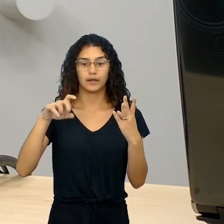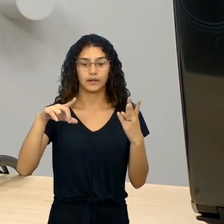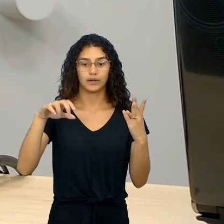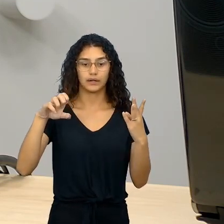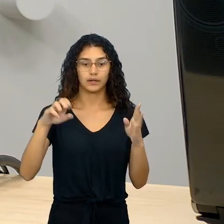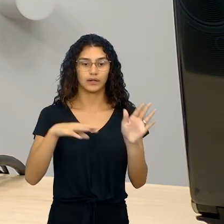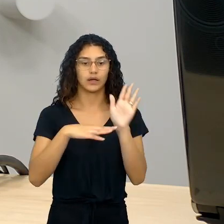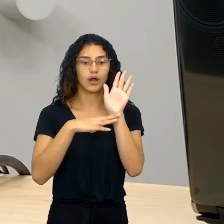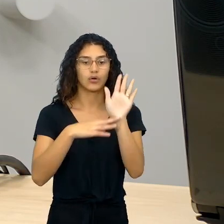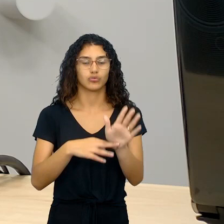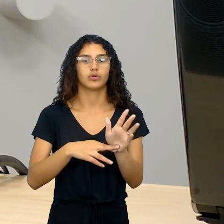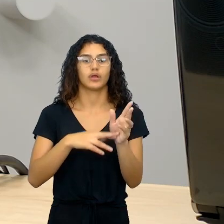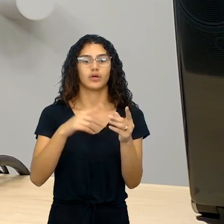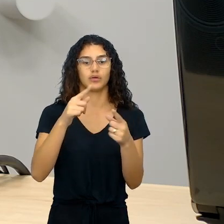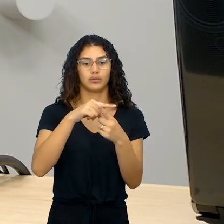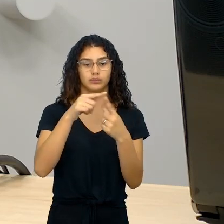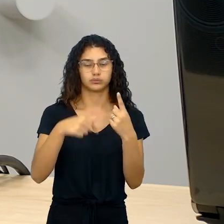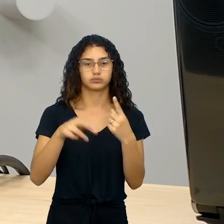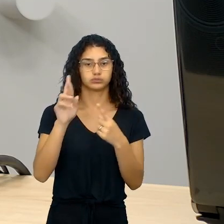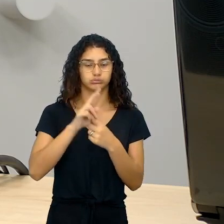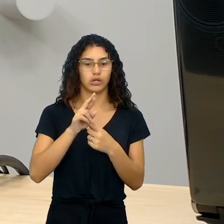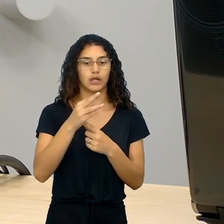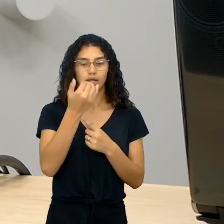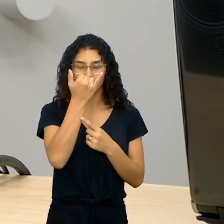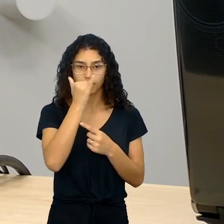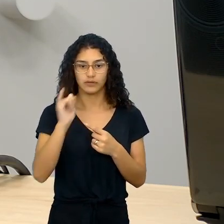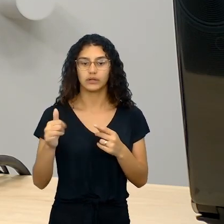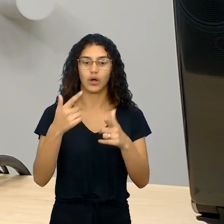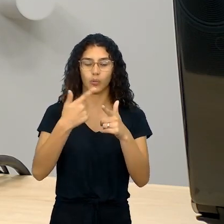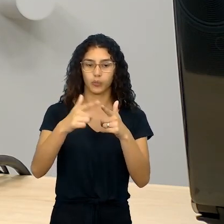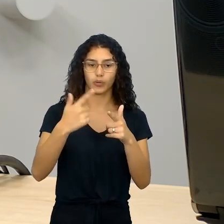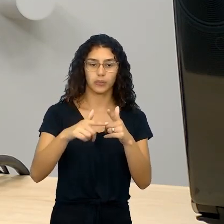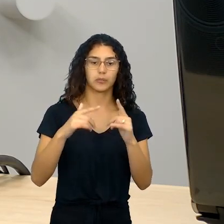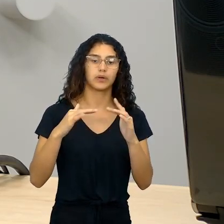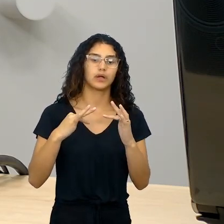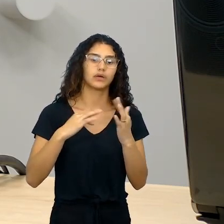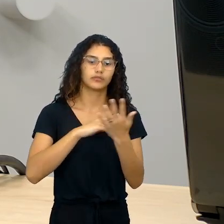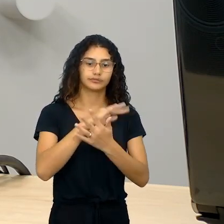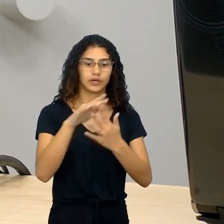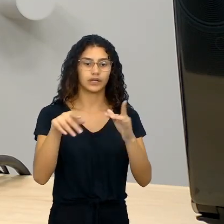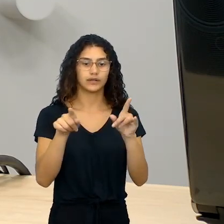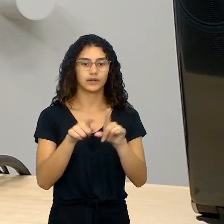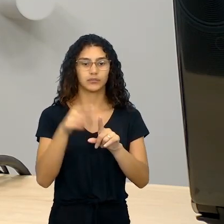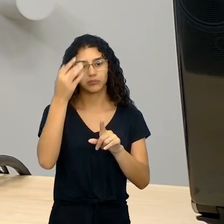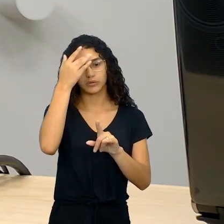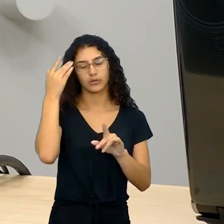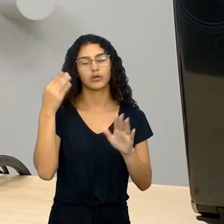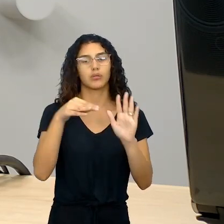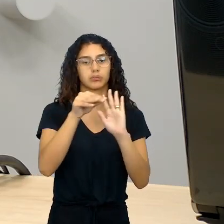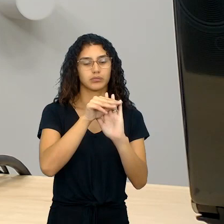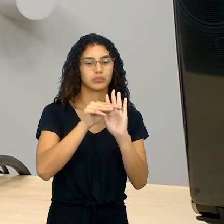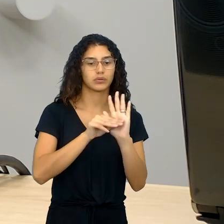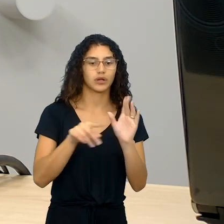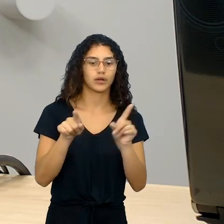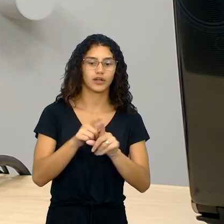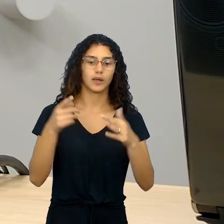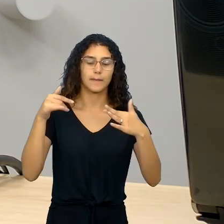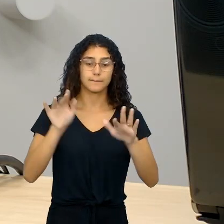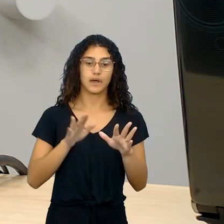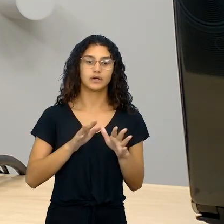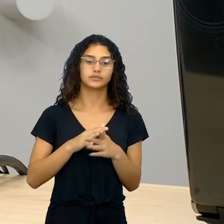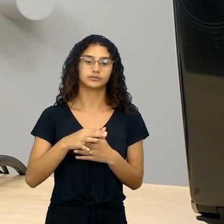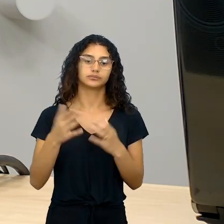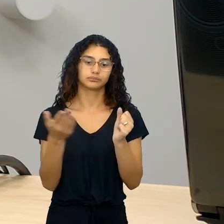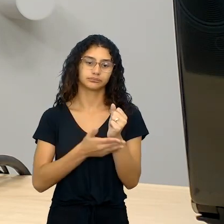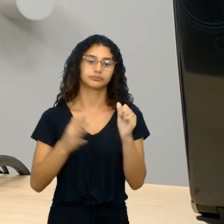reaproveitar, reutilizar e evitar o desperdício, entre outras pessoas que comentaram, mas a grosso modo